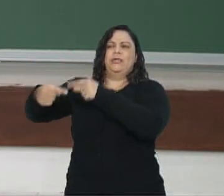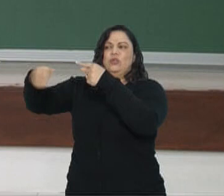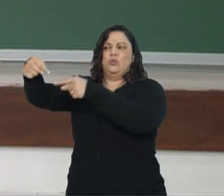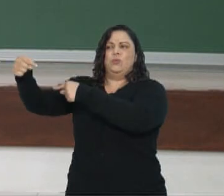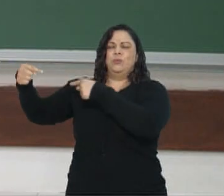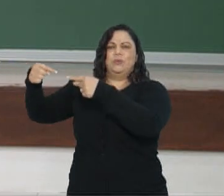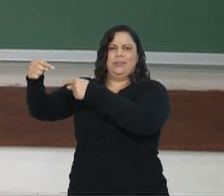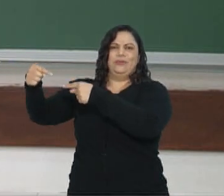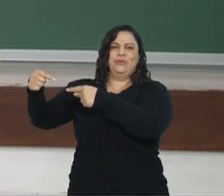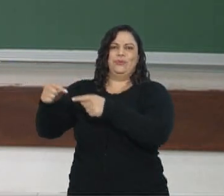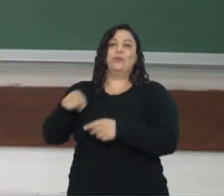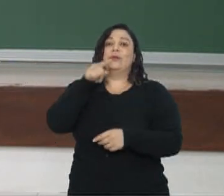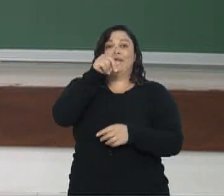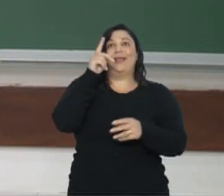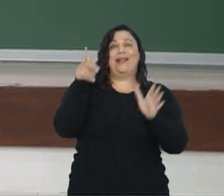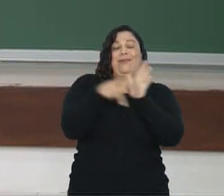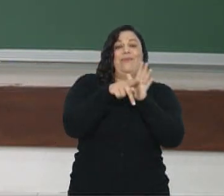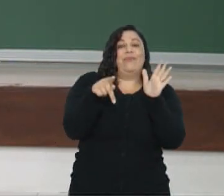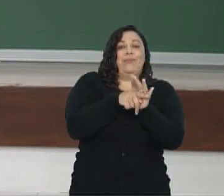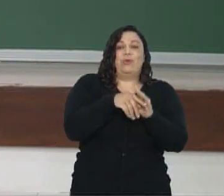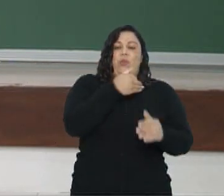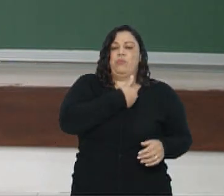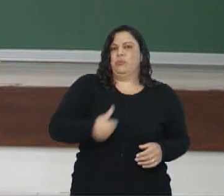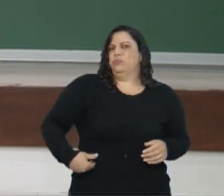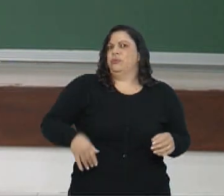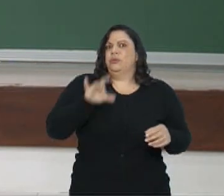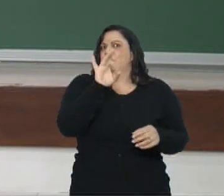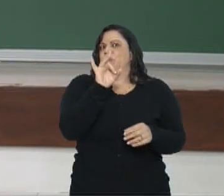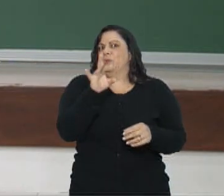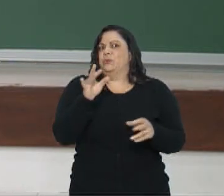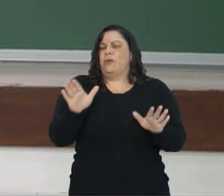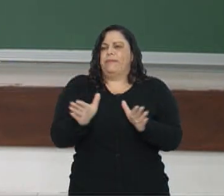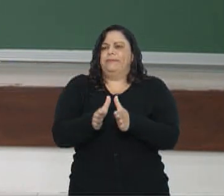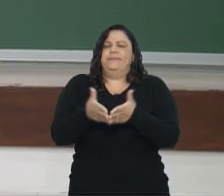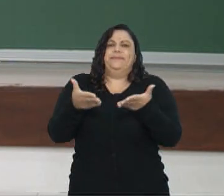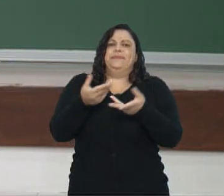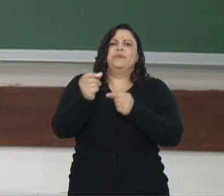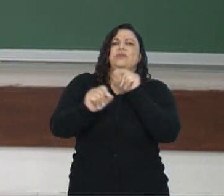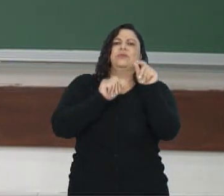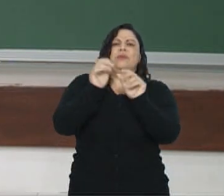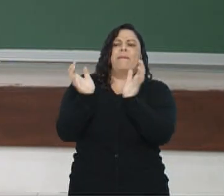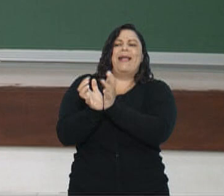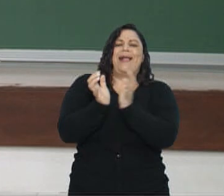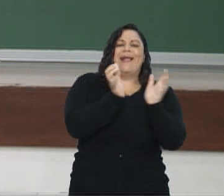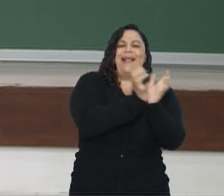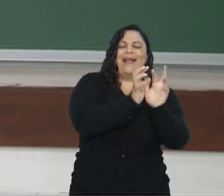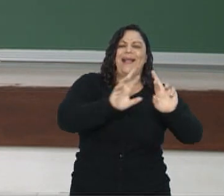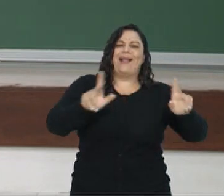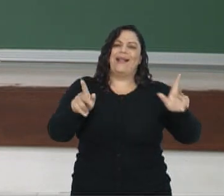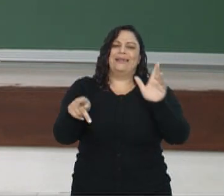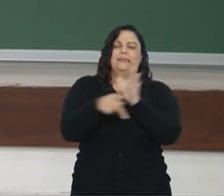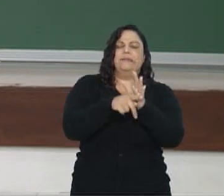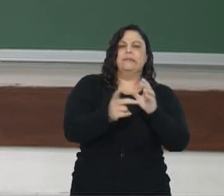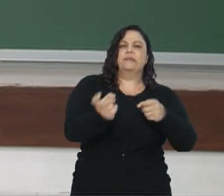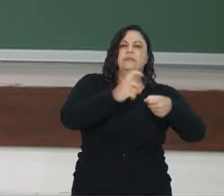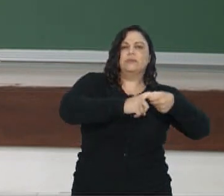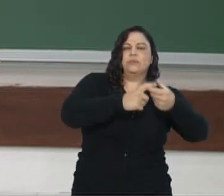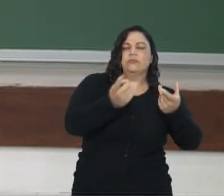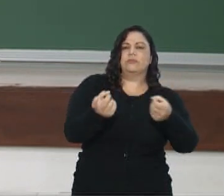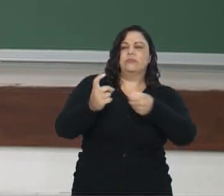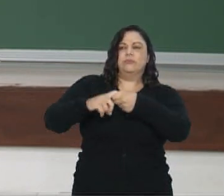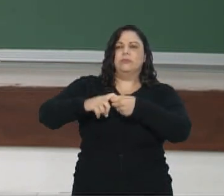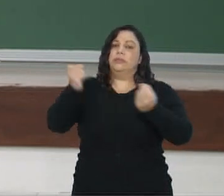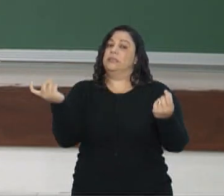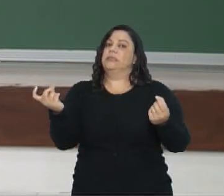para uma coisa, para garantir o privilégio de uma classe que participa do Estado e para garantir a propriedade, que daí você vai ter a diferença